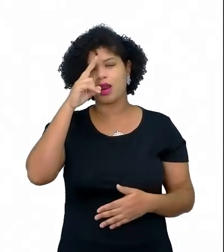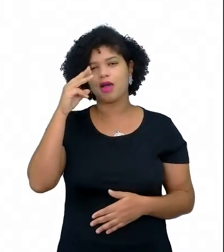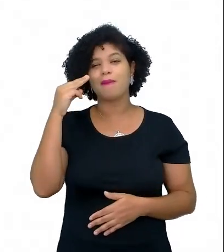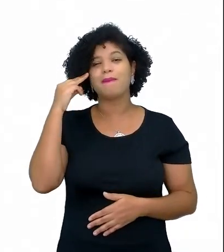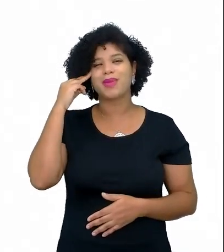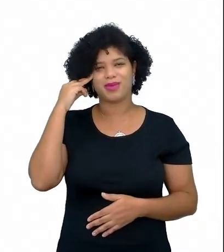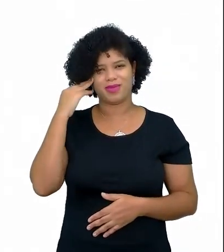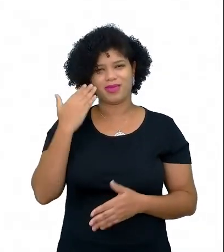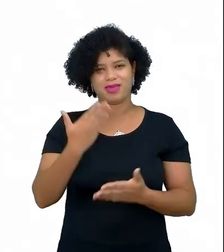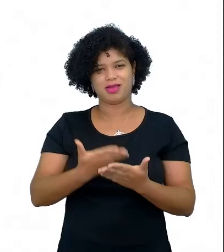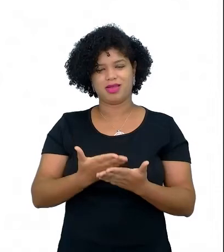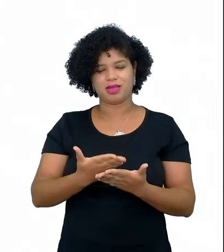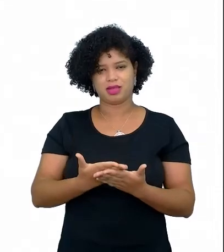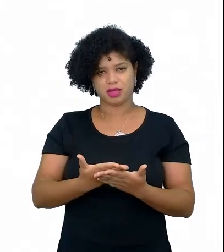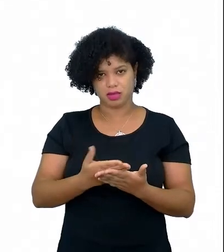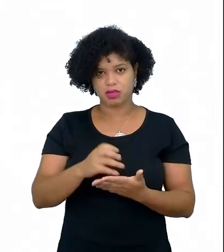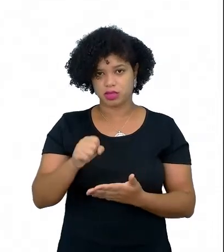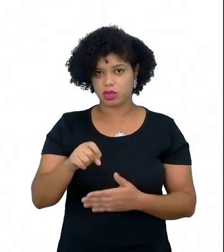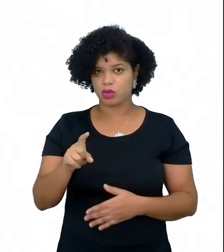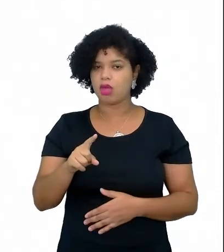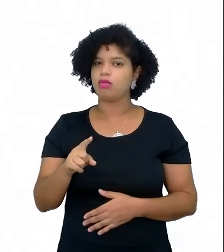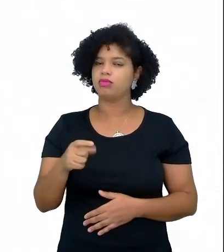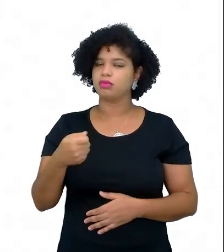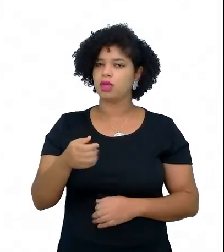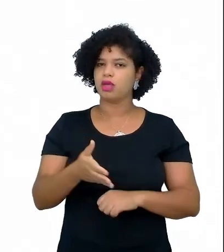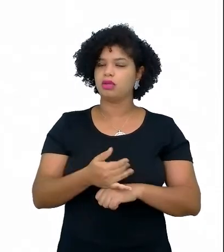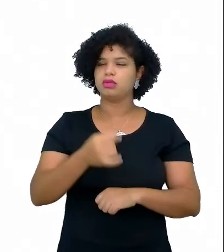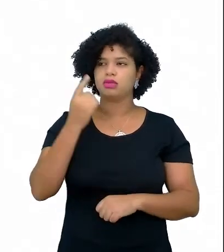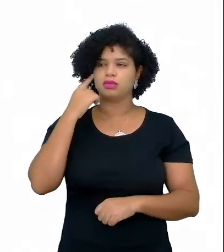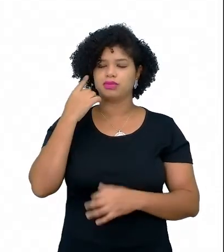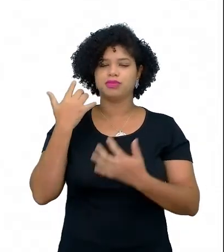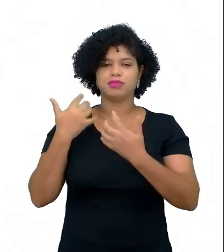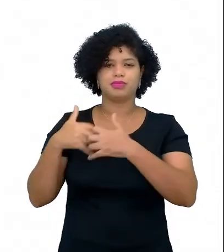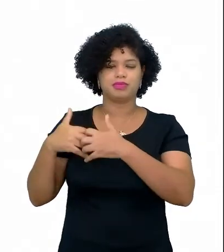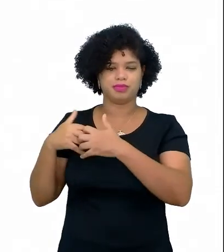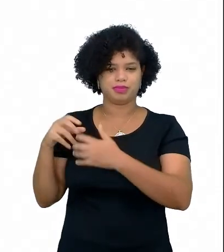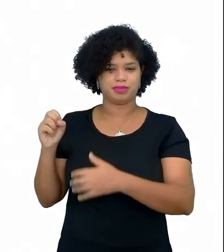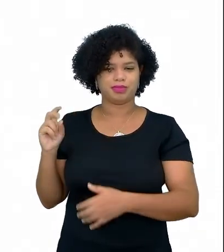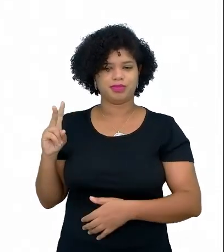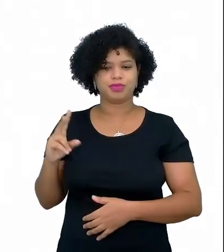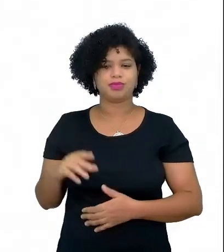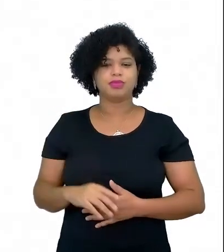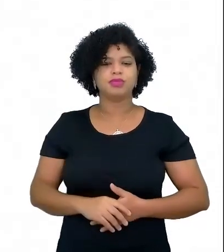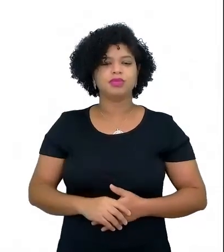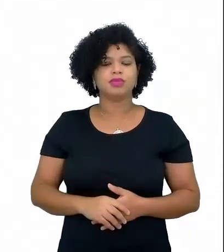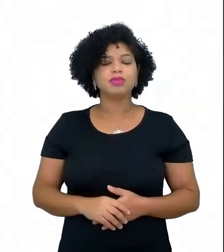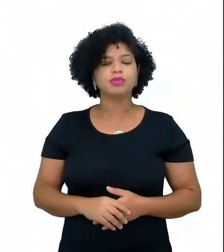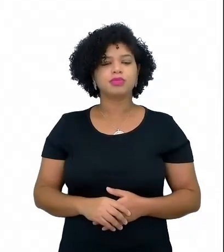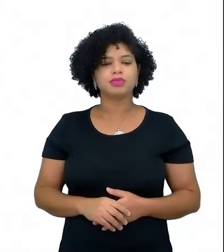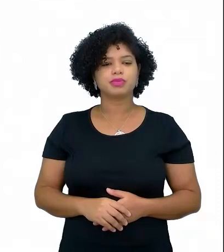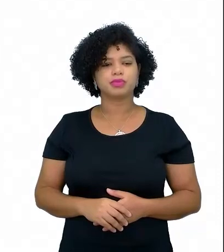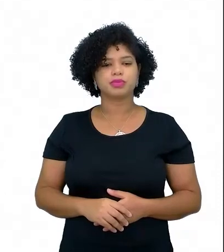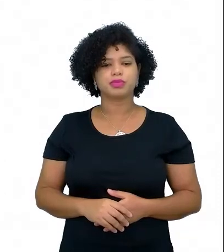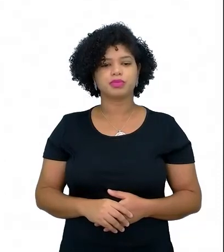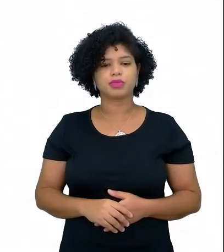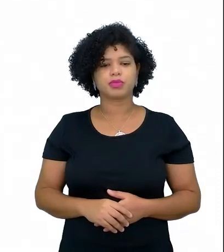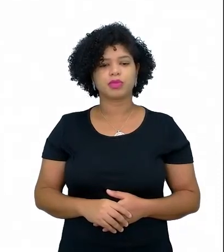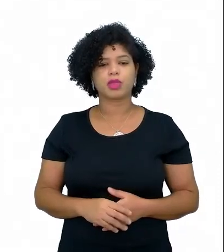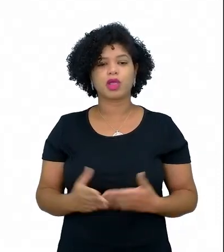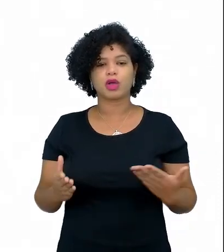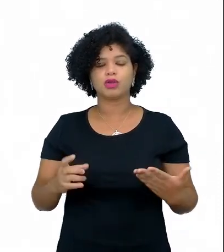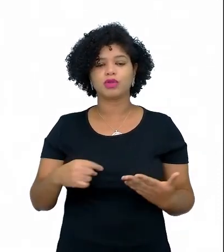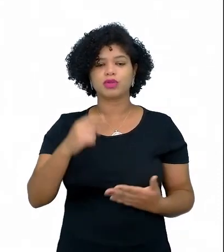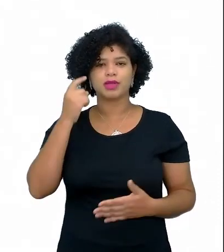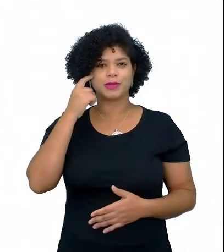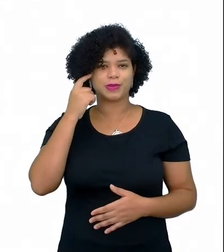da nossa aula. Então, eu tenho que pensar sempre quando a gente está trabalhando dessa forma. Bom, e aí, só para a gente